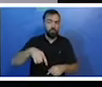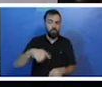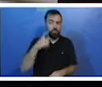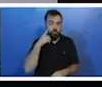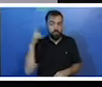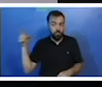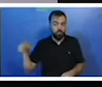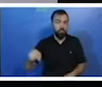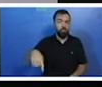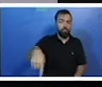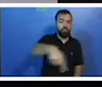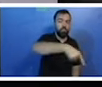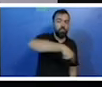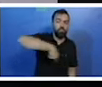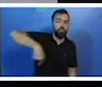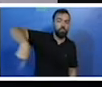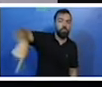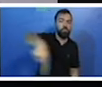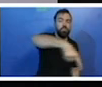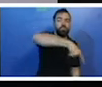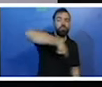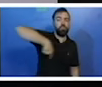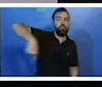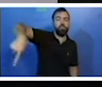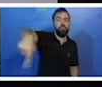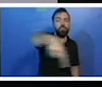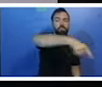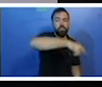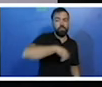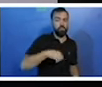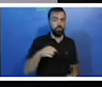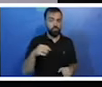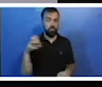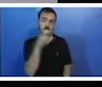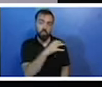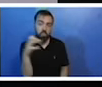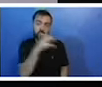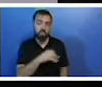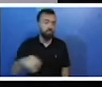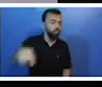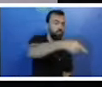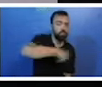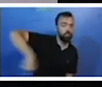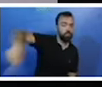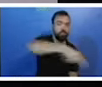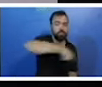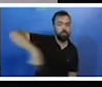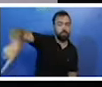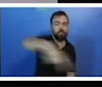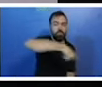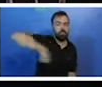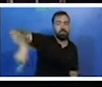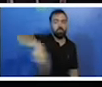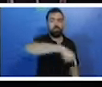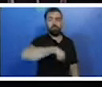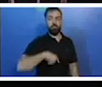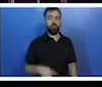pode ver, é um circuito oval e eles correm em volta dali, fazendo voltas em